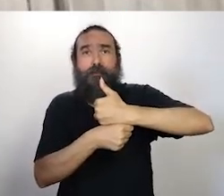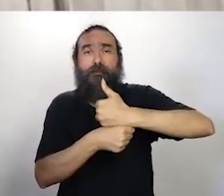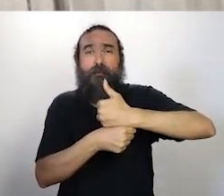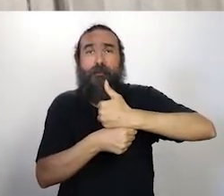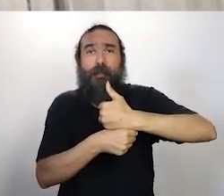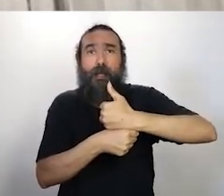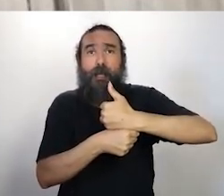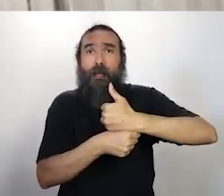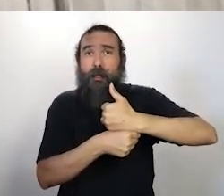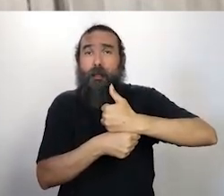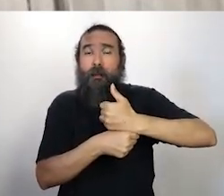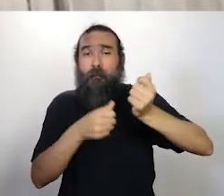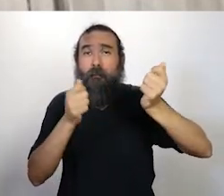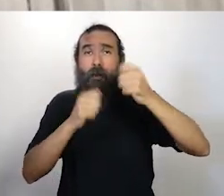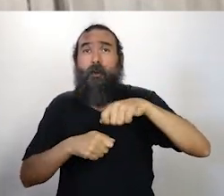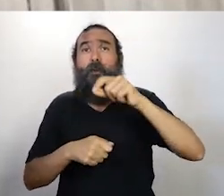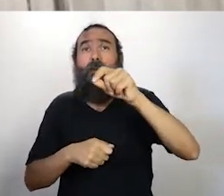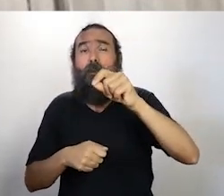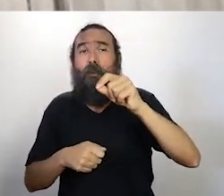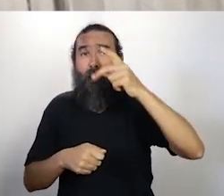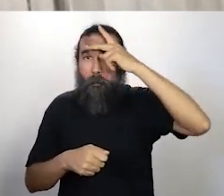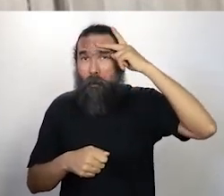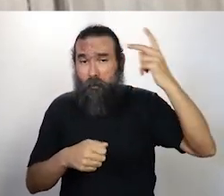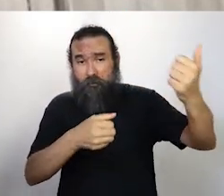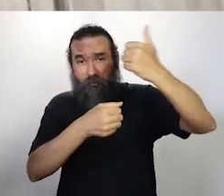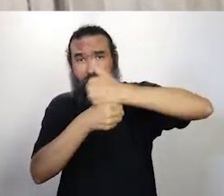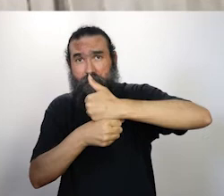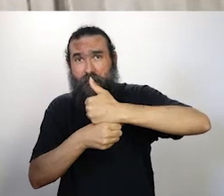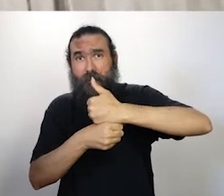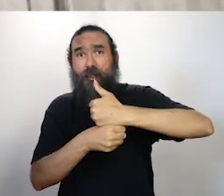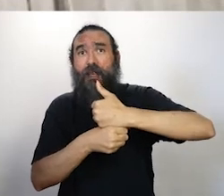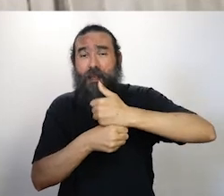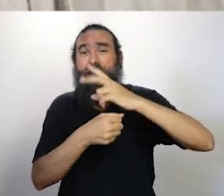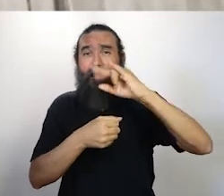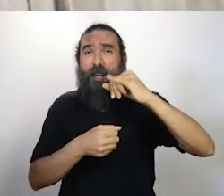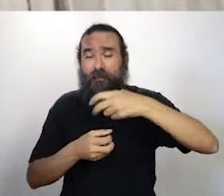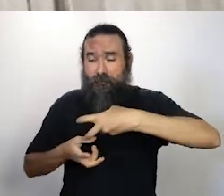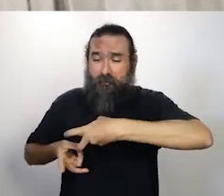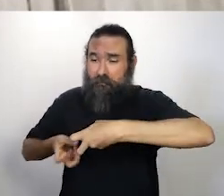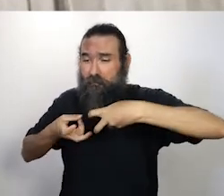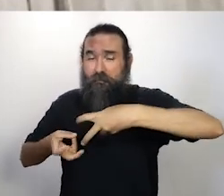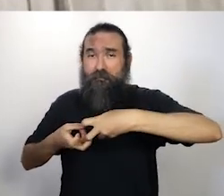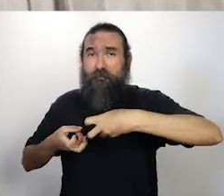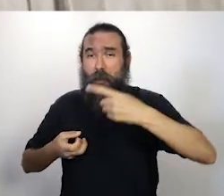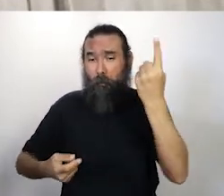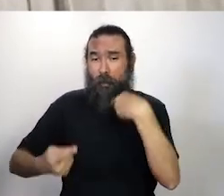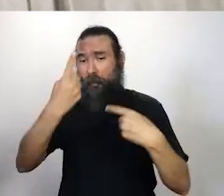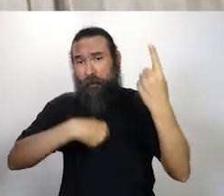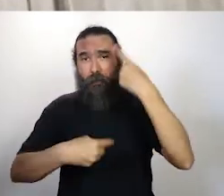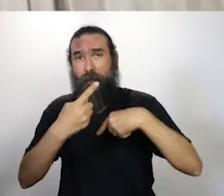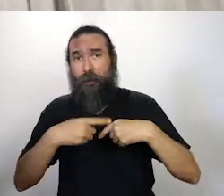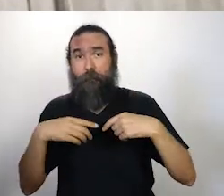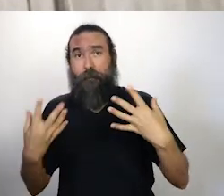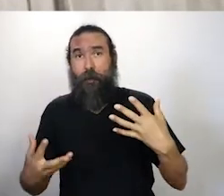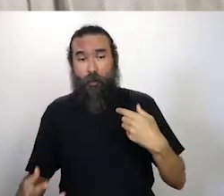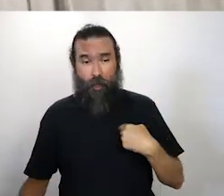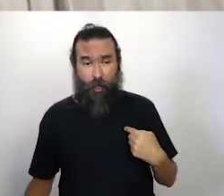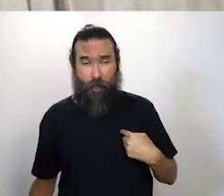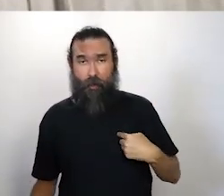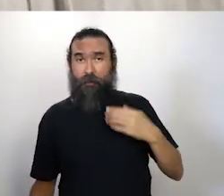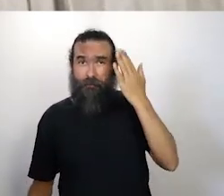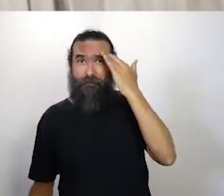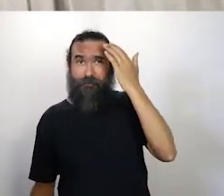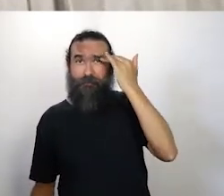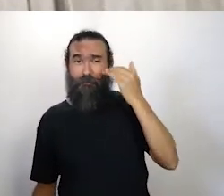pessoa, pensando como você ou não, como eu ou não, ela vai ter alguma esfera de influência. Então,